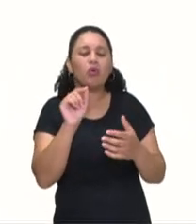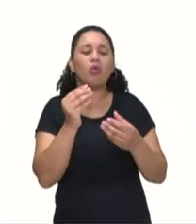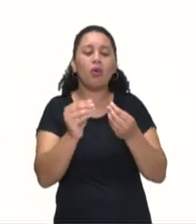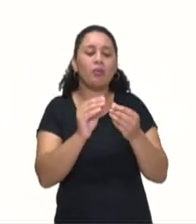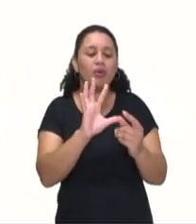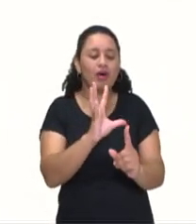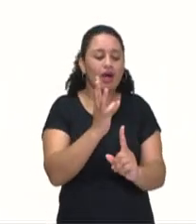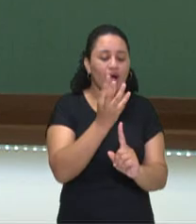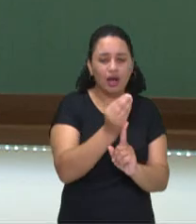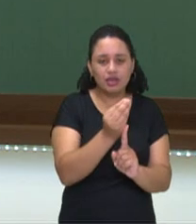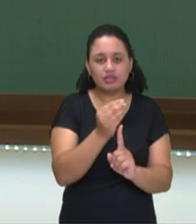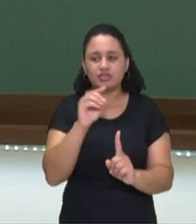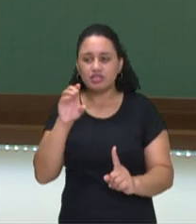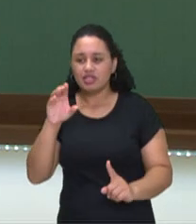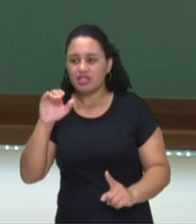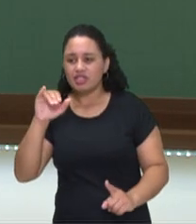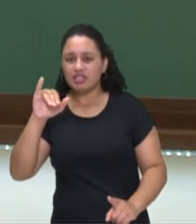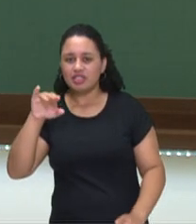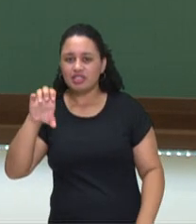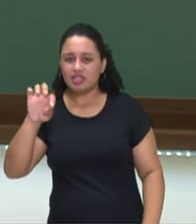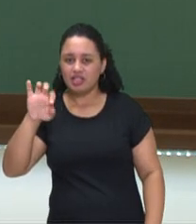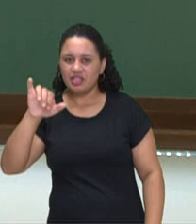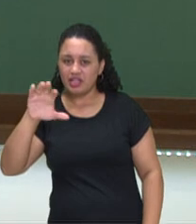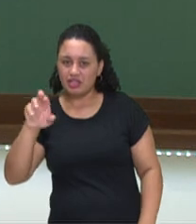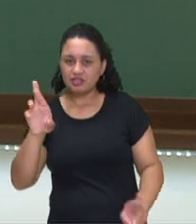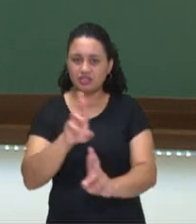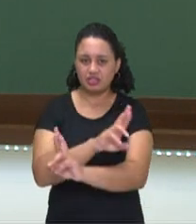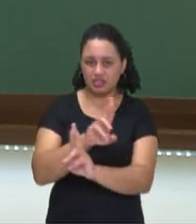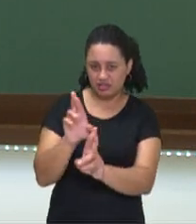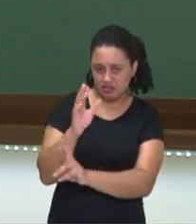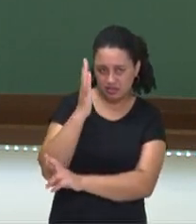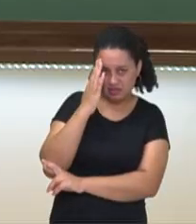cinética se relacionam? E aí?